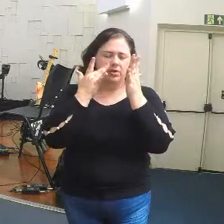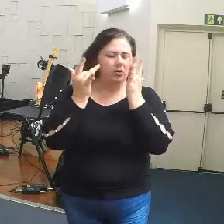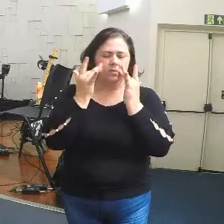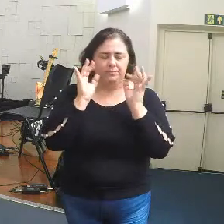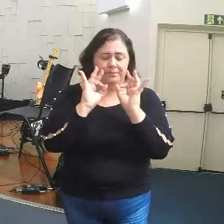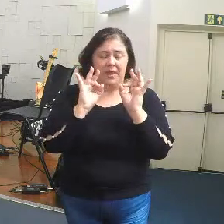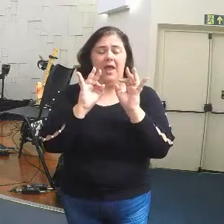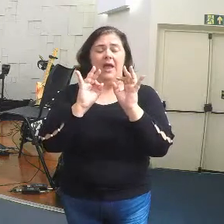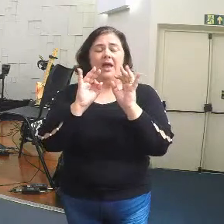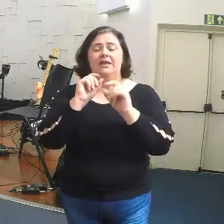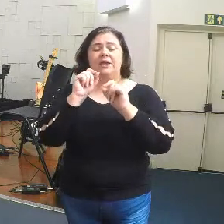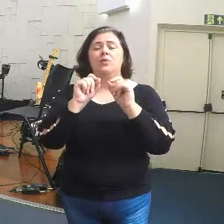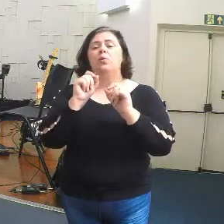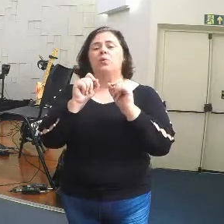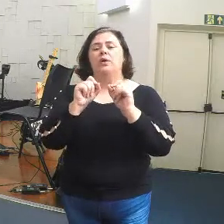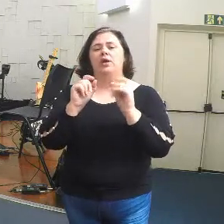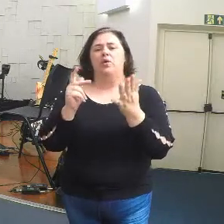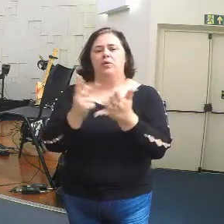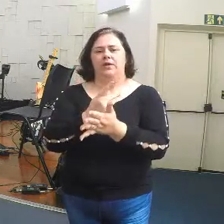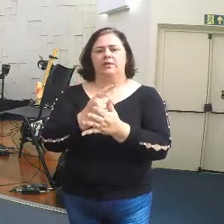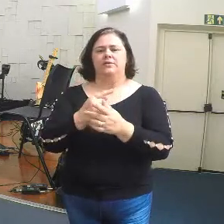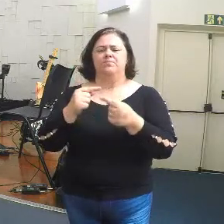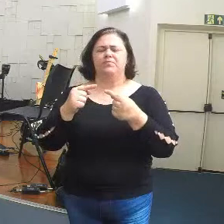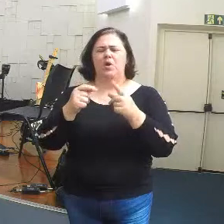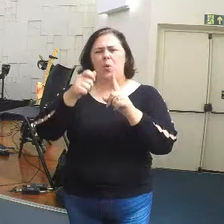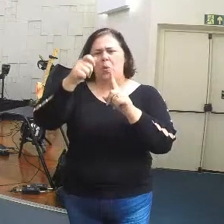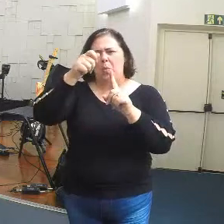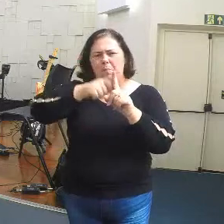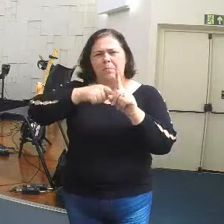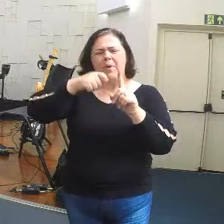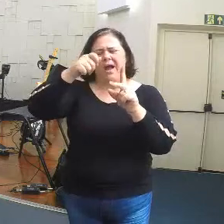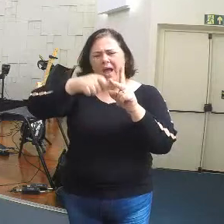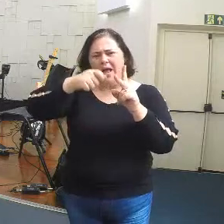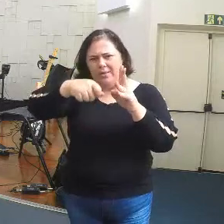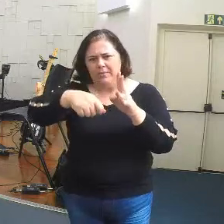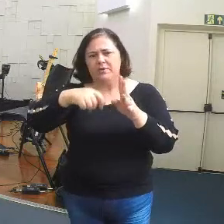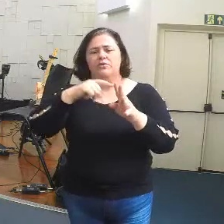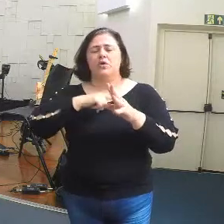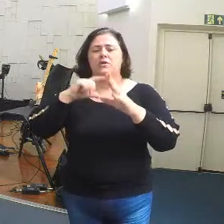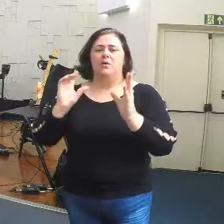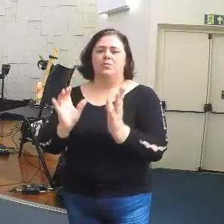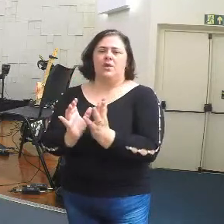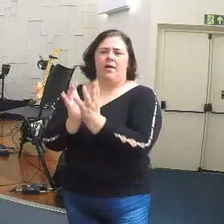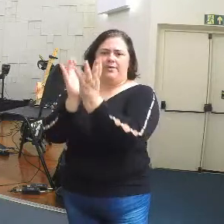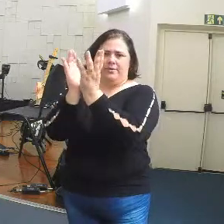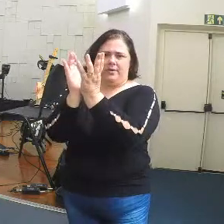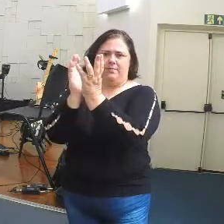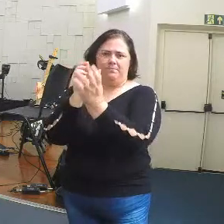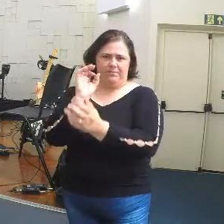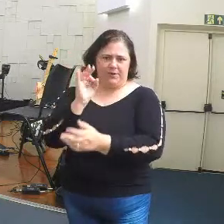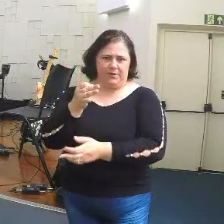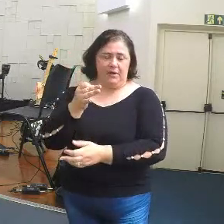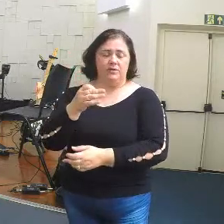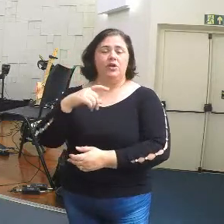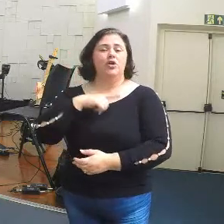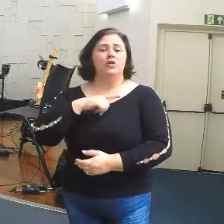Na celebração da ceia, nós temos nos dois elementos, no pão e no